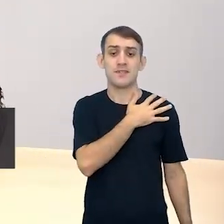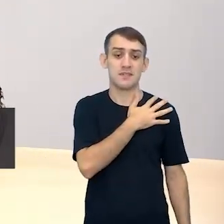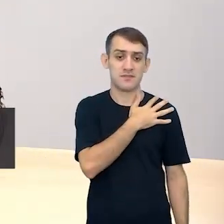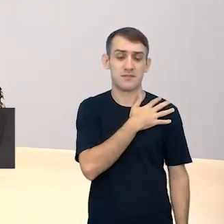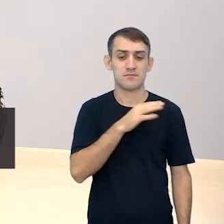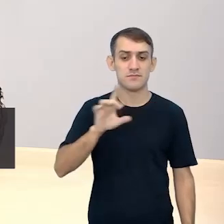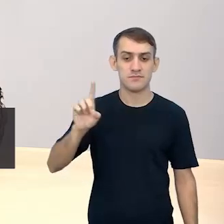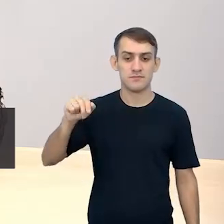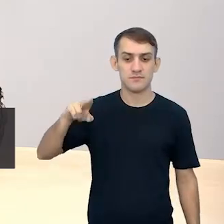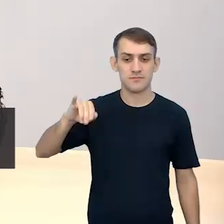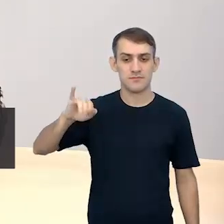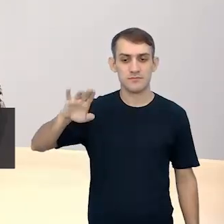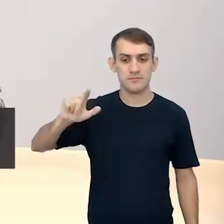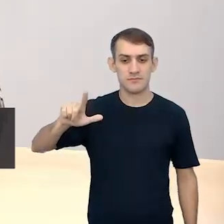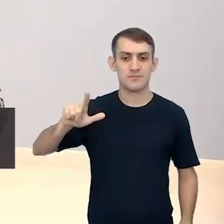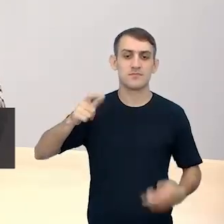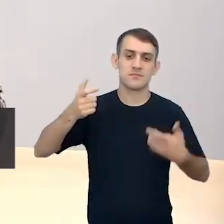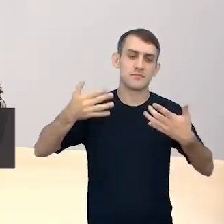fala aqui,